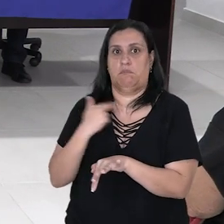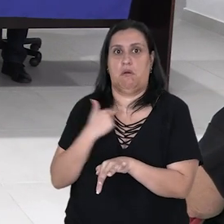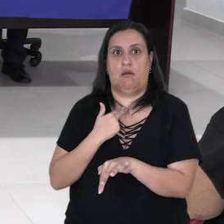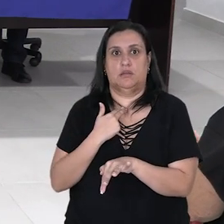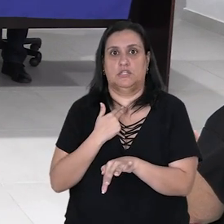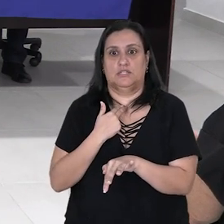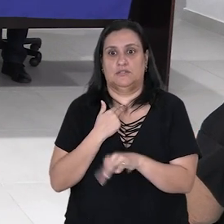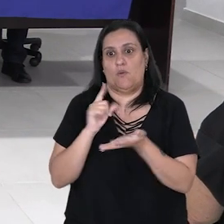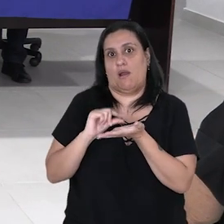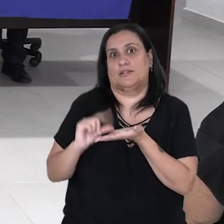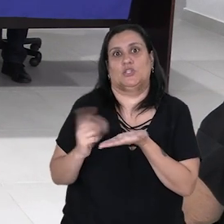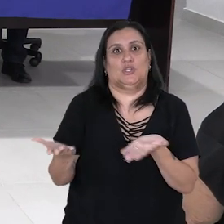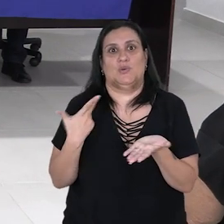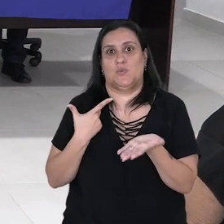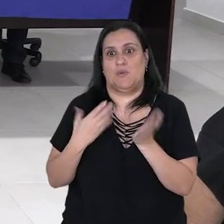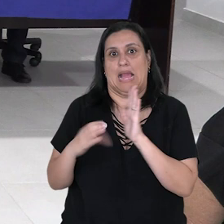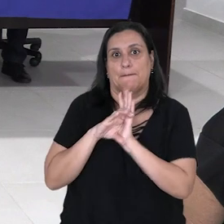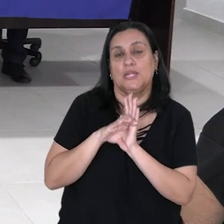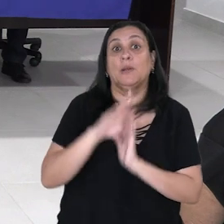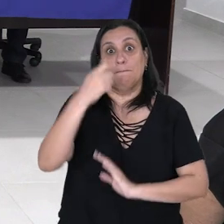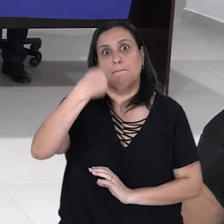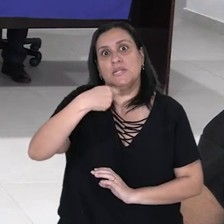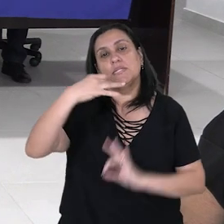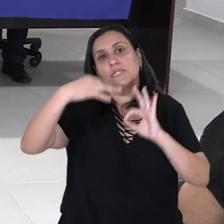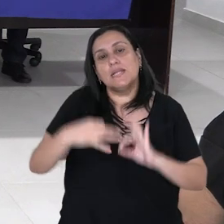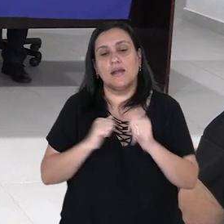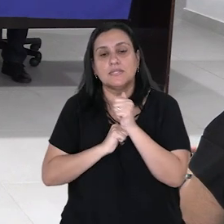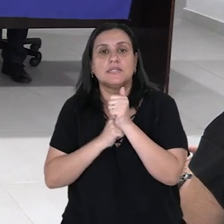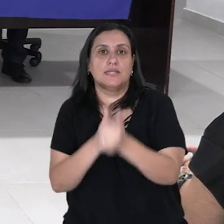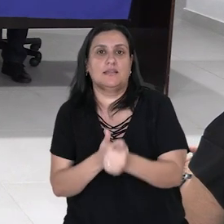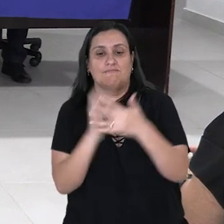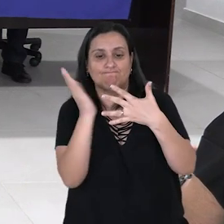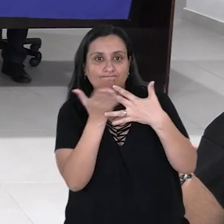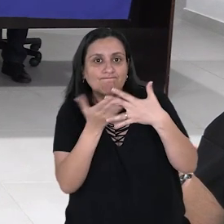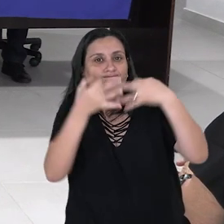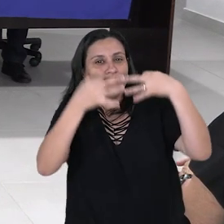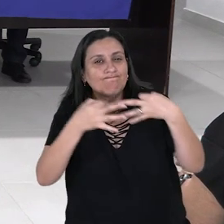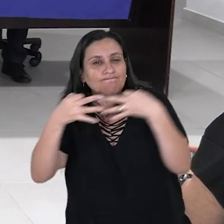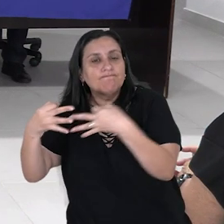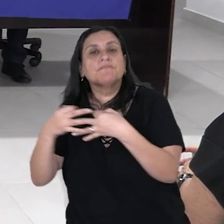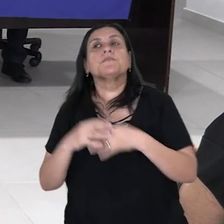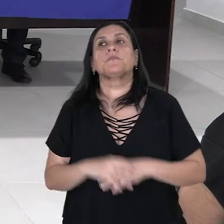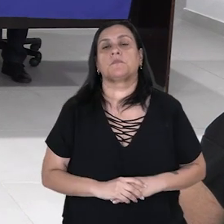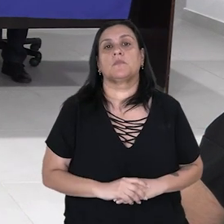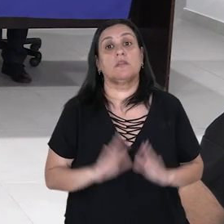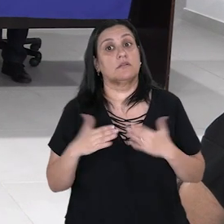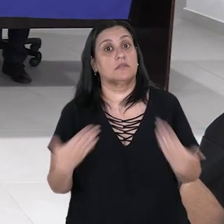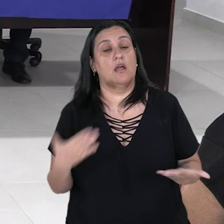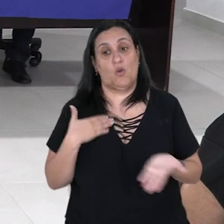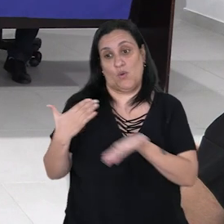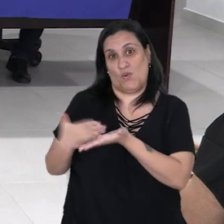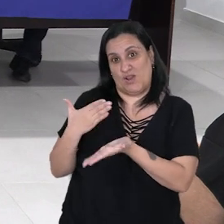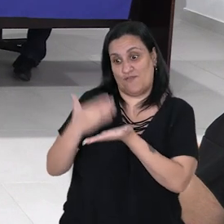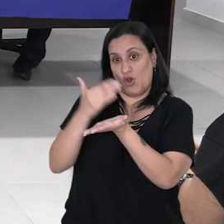meio de um artigo, no meio de um capítulo, tem que fazer a divisão corretamente, né? Então, o